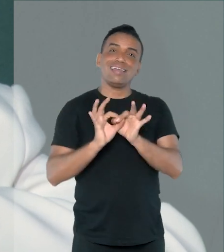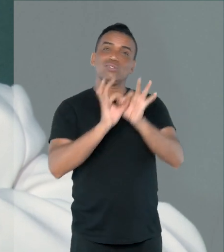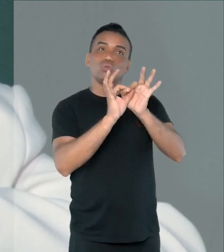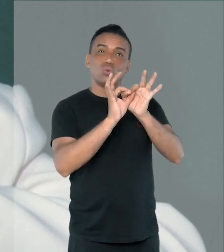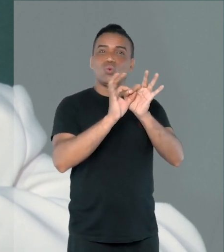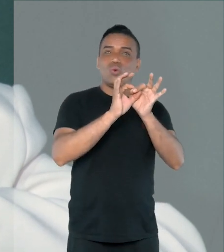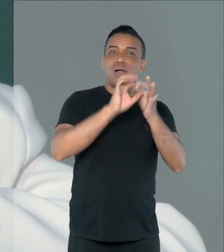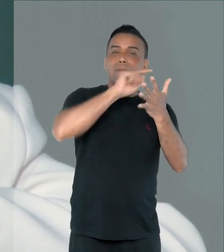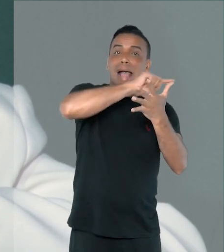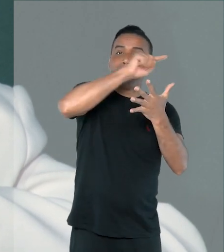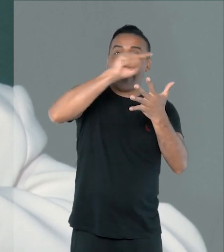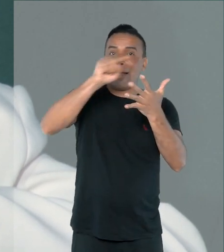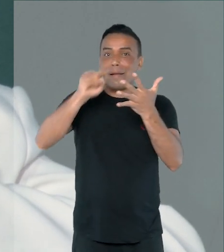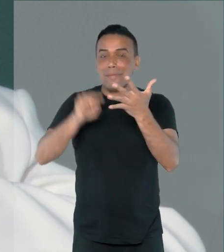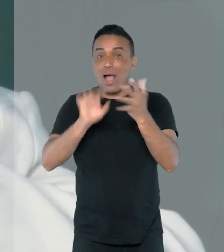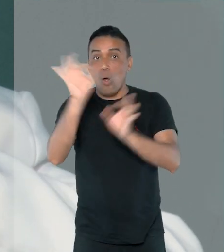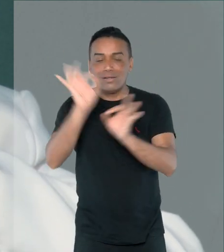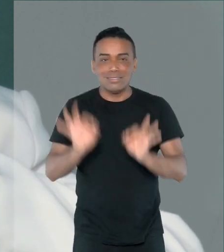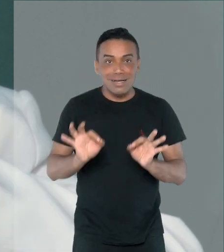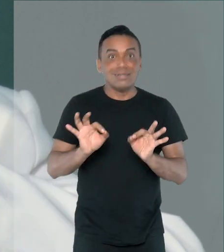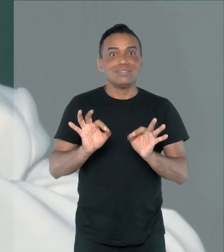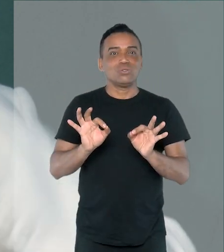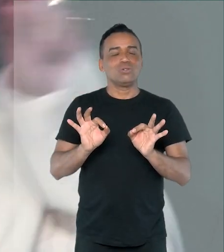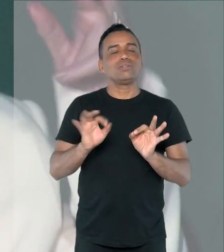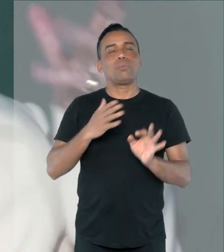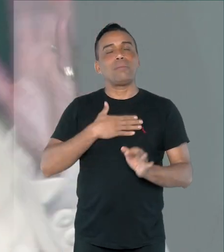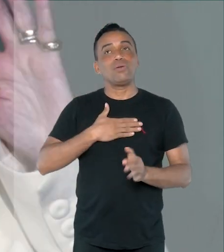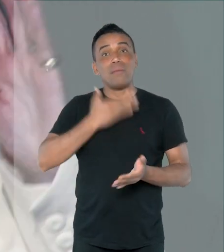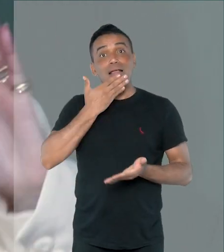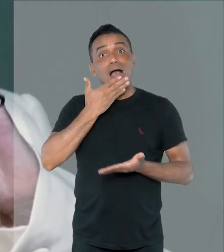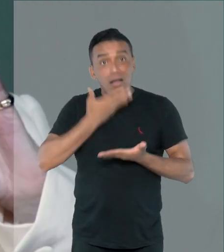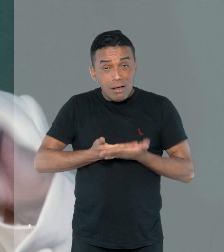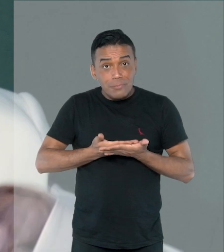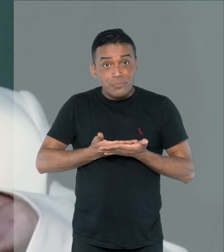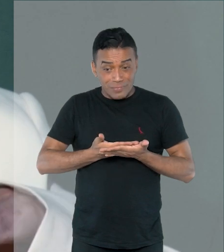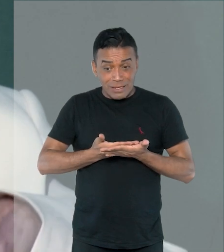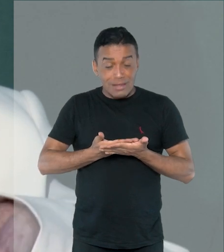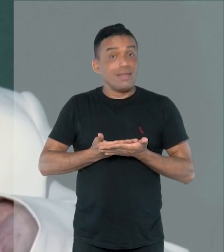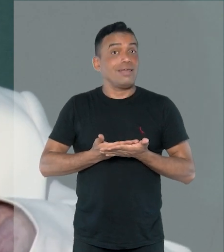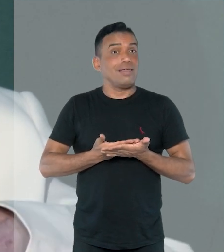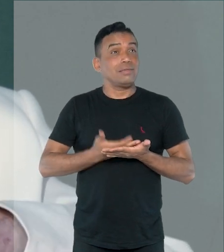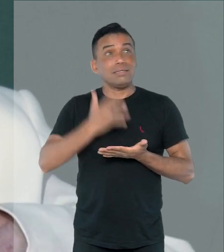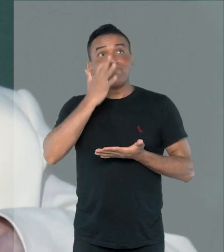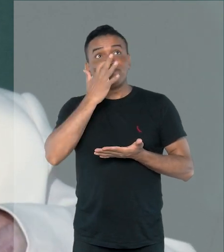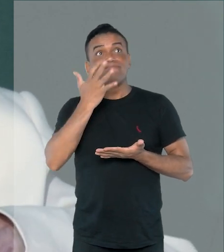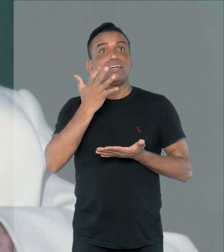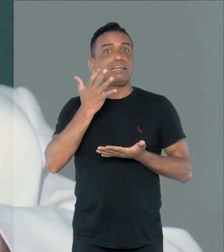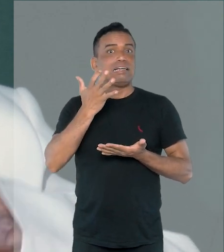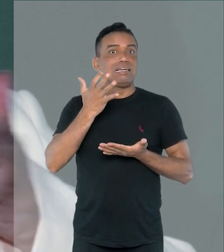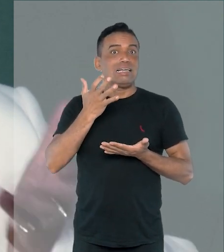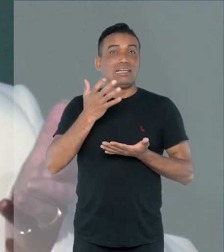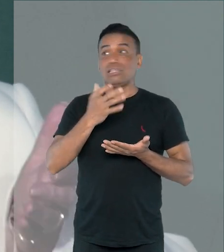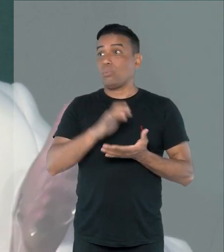impressionou foi realmente, sob o quesito escândalo, como eu digo,